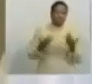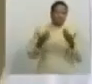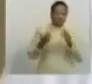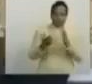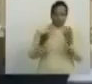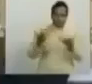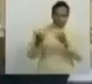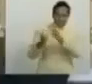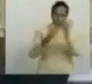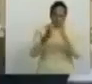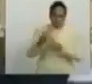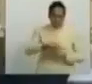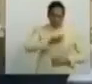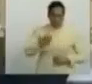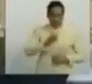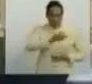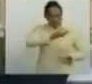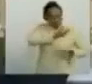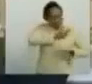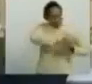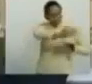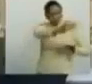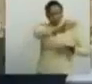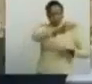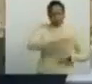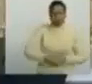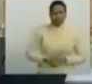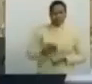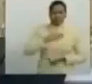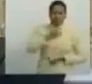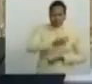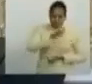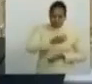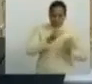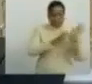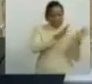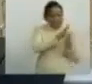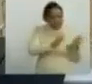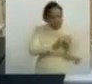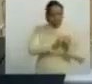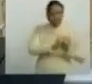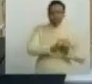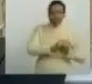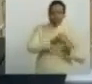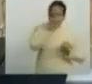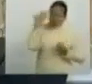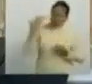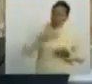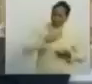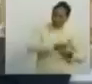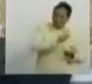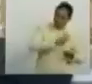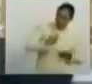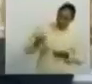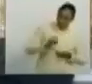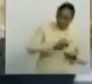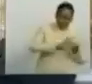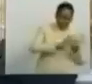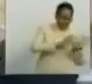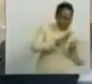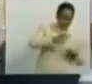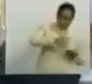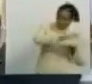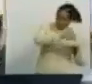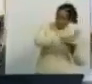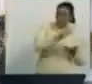vida. Da minha vida ninguém vai tirar, não. Pode me matar. Estou dizendo.